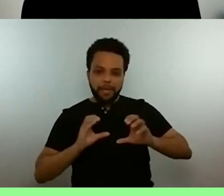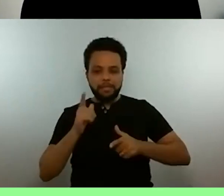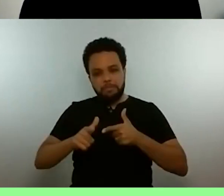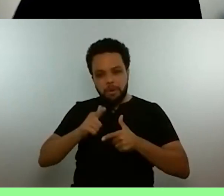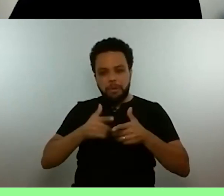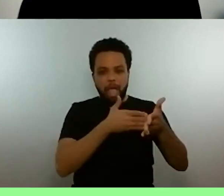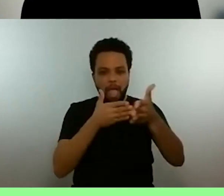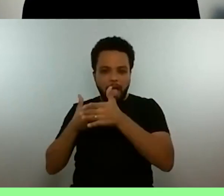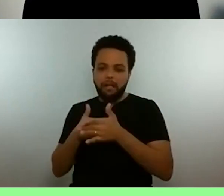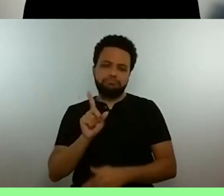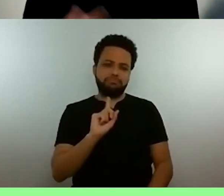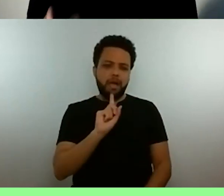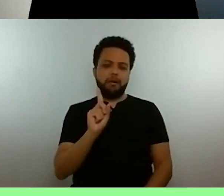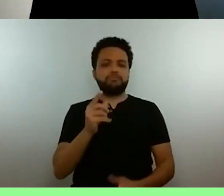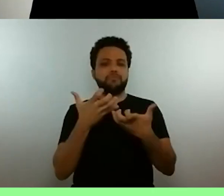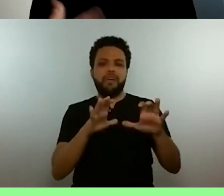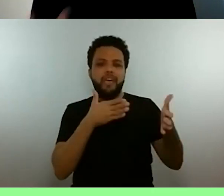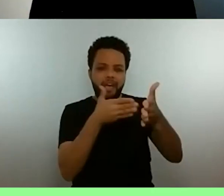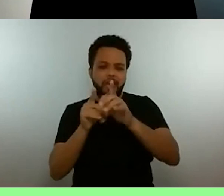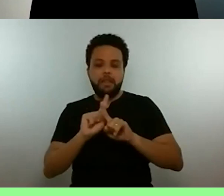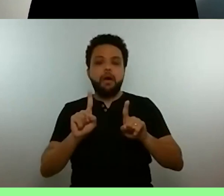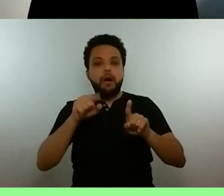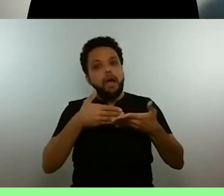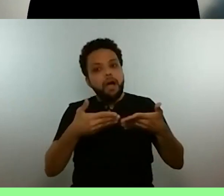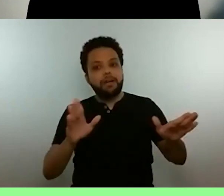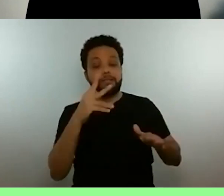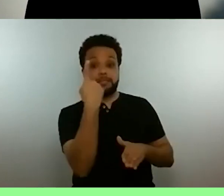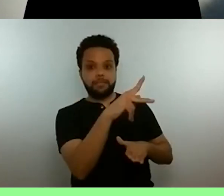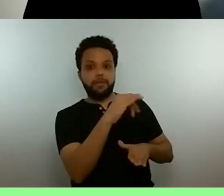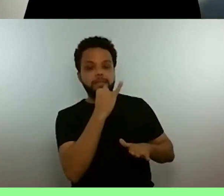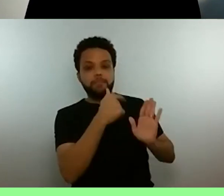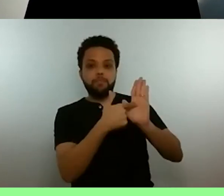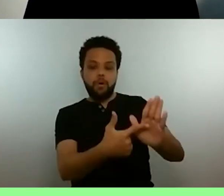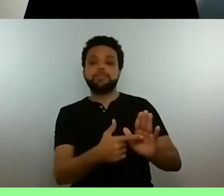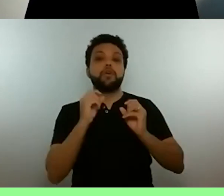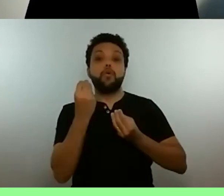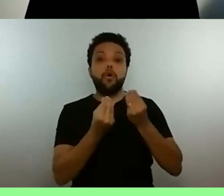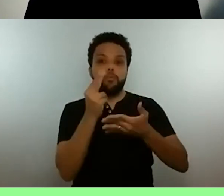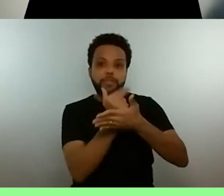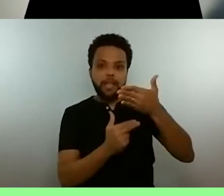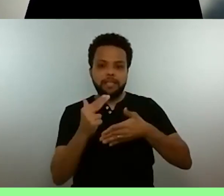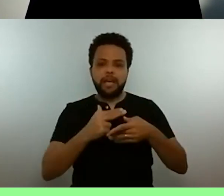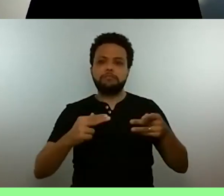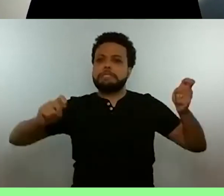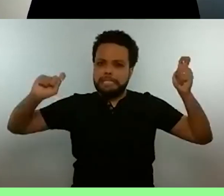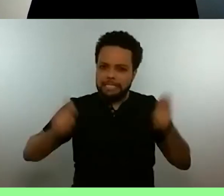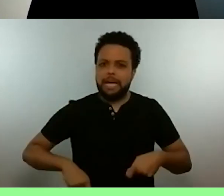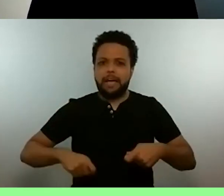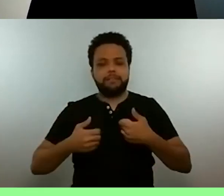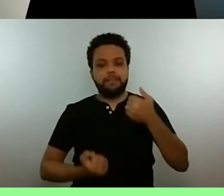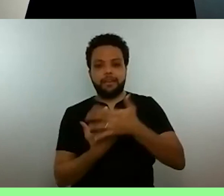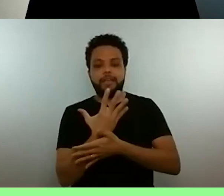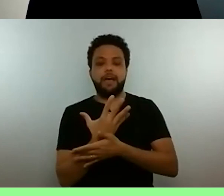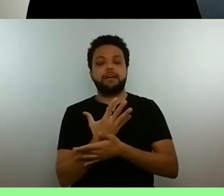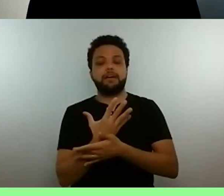eles ilustram bastante essas potências, né, do design de acesso. No primeiro encontro a gente